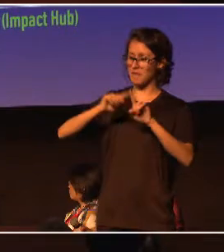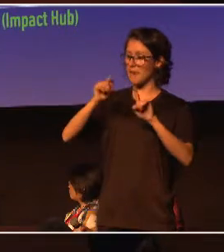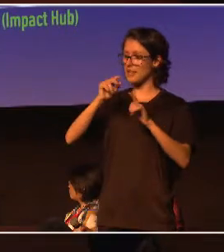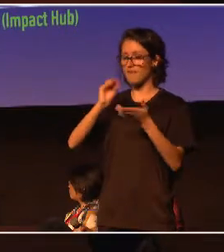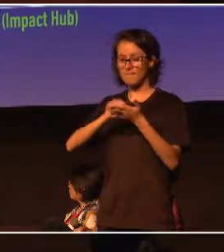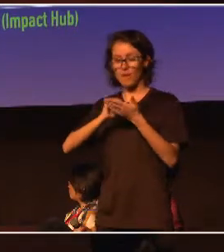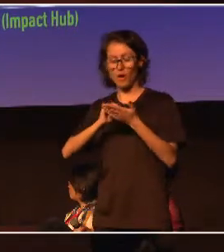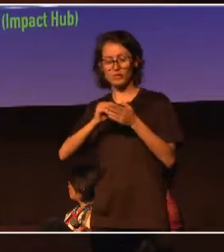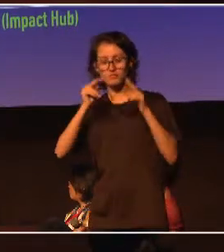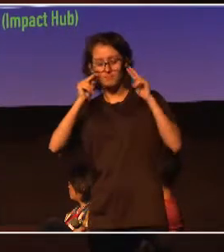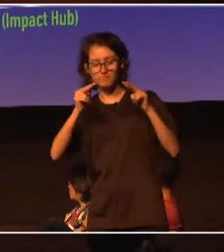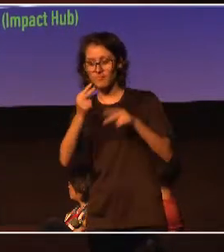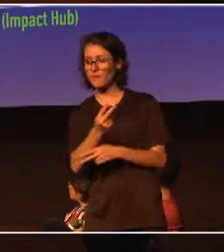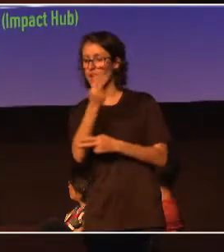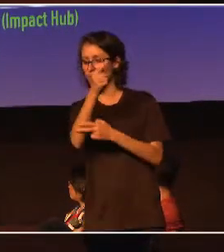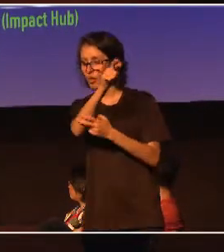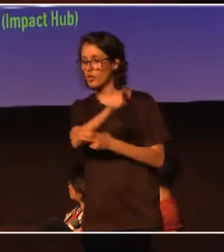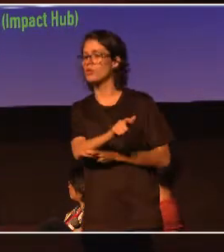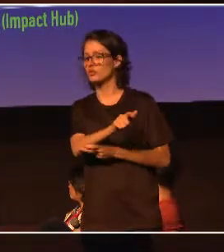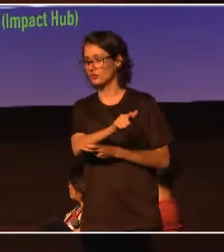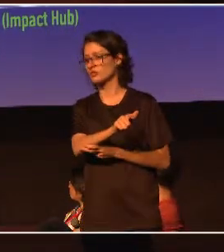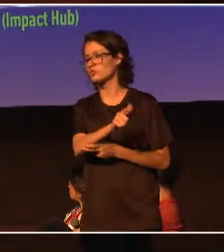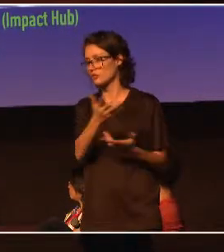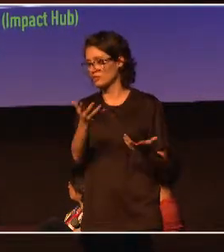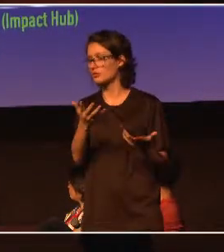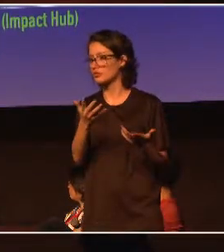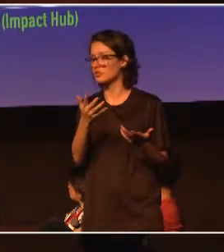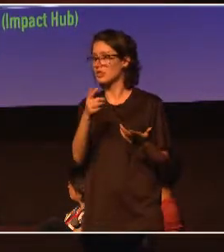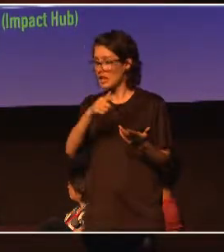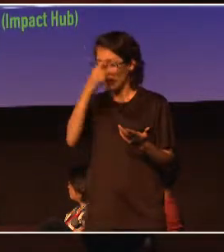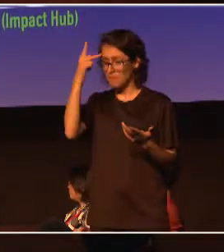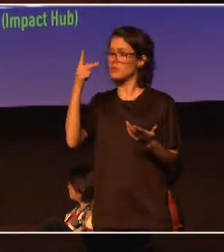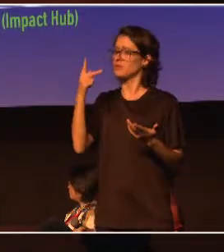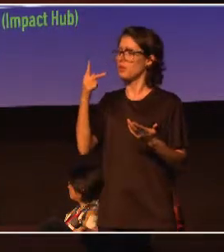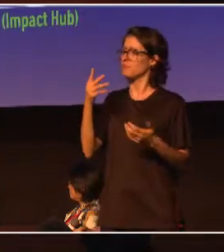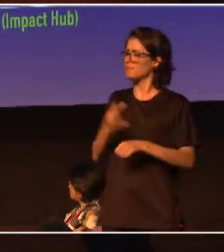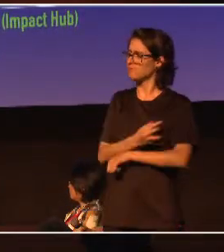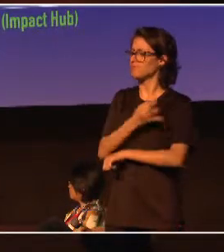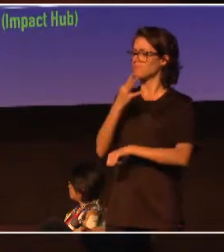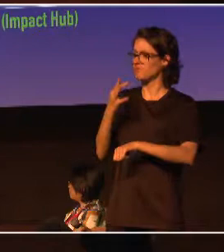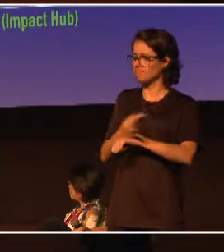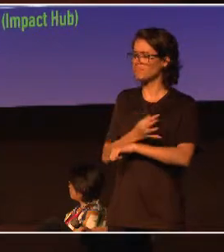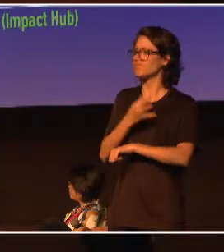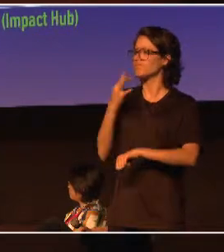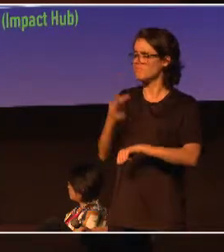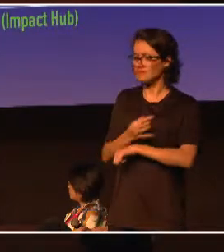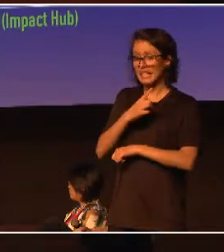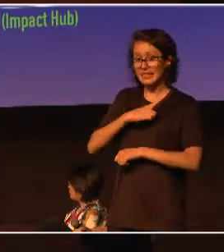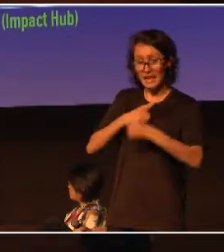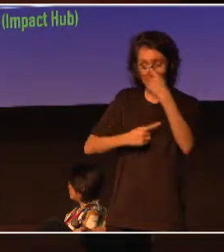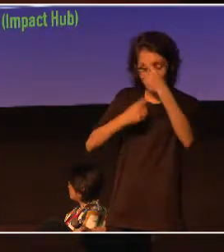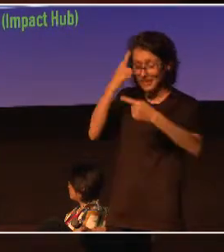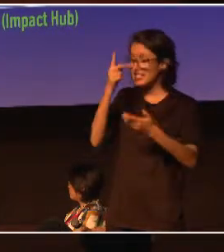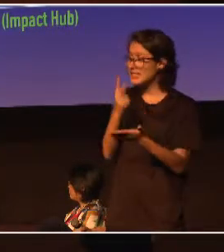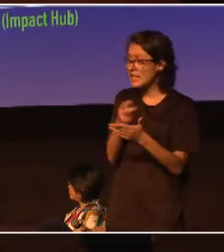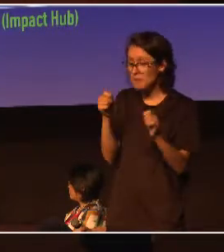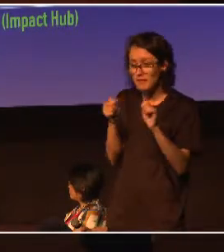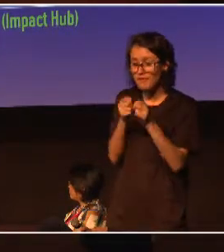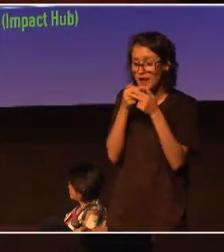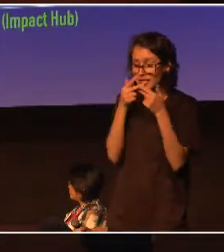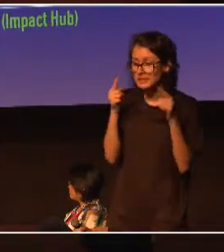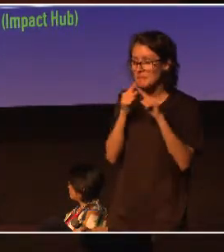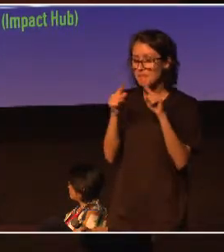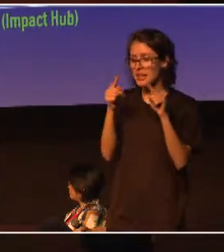como empreendedores e empreendedoras. Essas pessoas são extremamente resilientes, são extremamente criativas, inovadoras, mas não têm